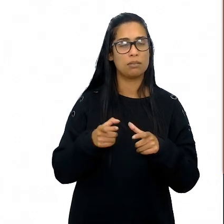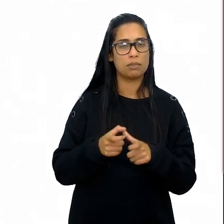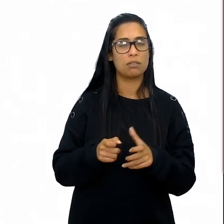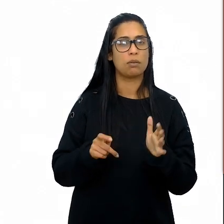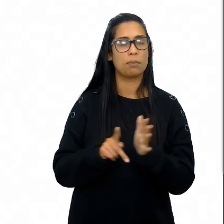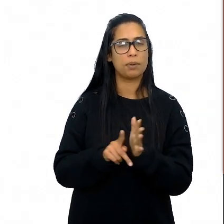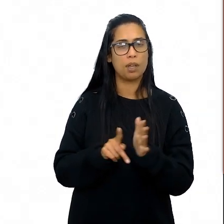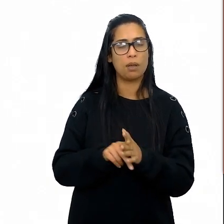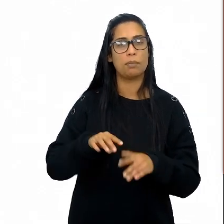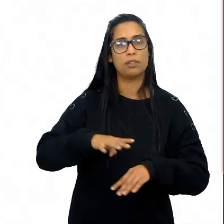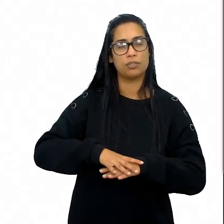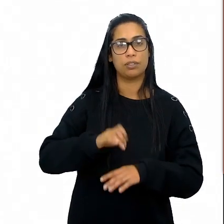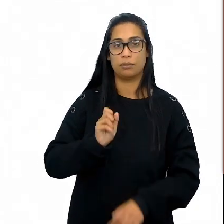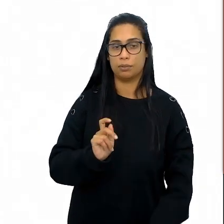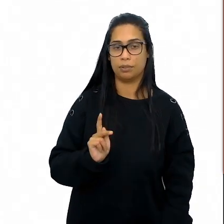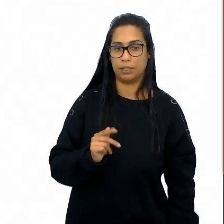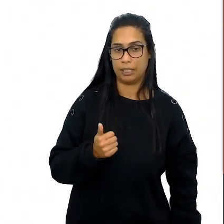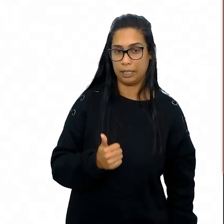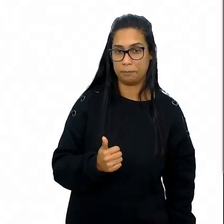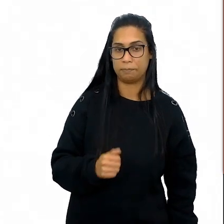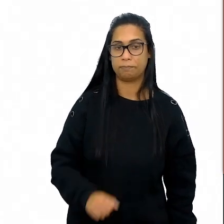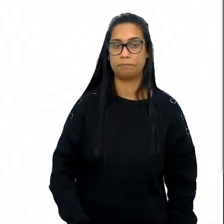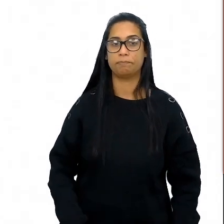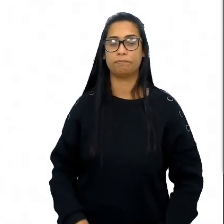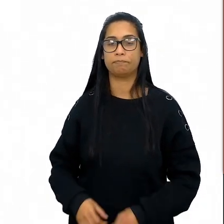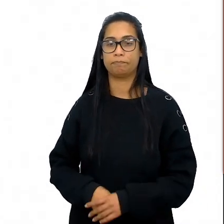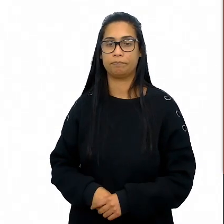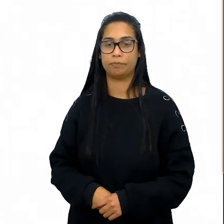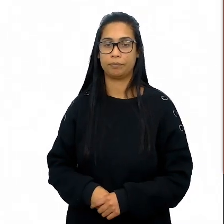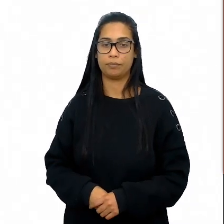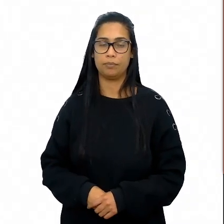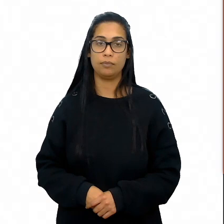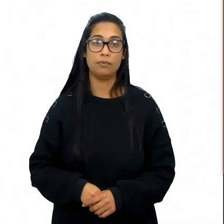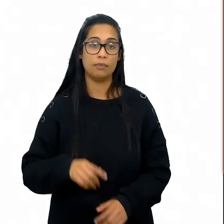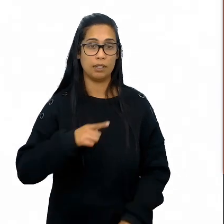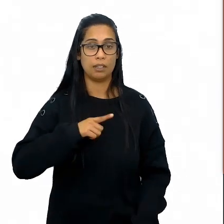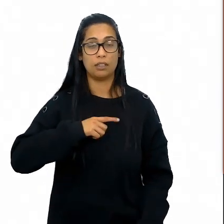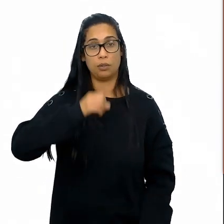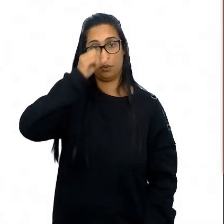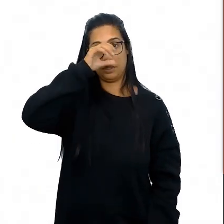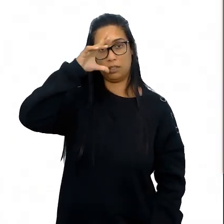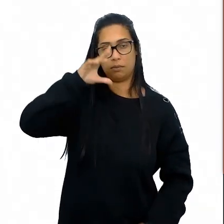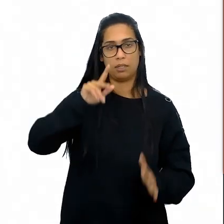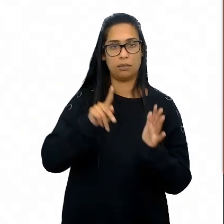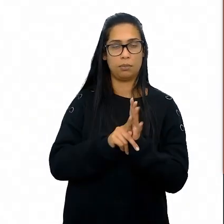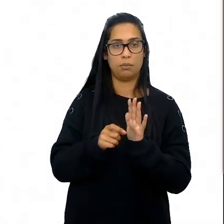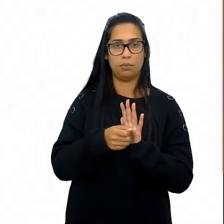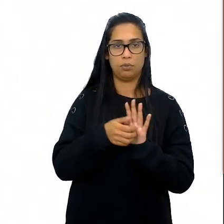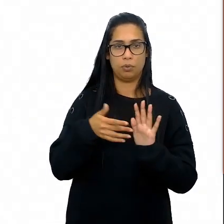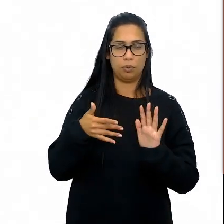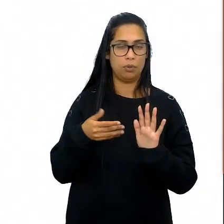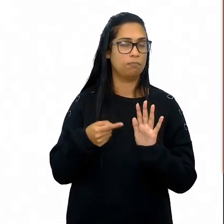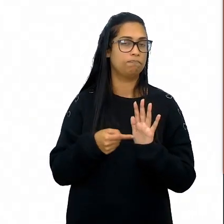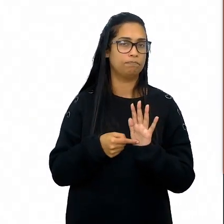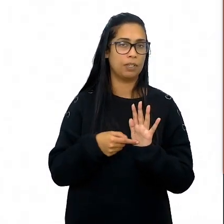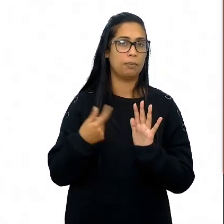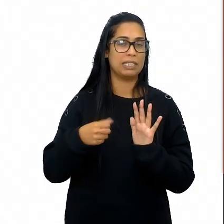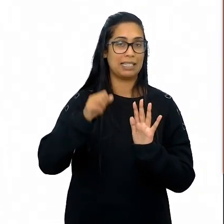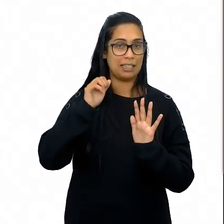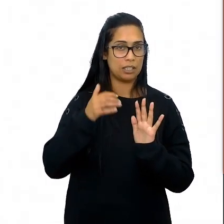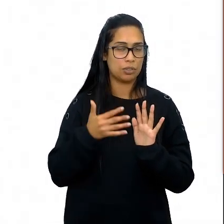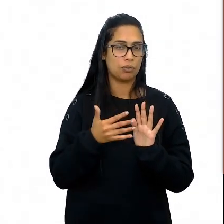de cálculo a bem pessoal então esse conhecimento do currículo né a resolução de problemas